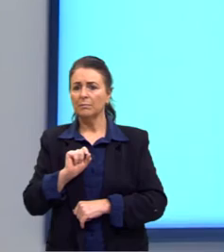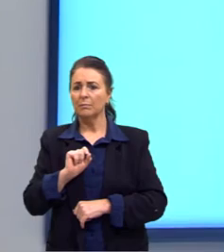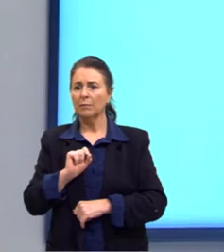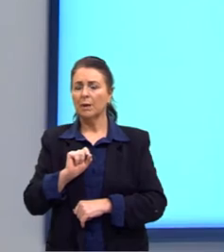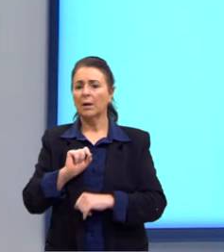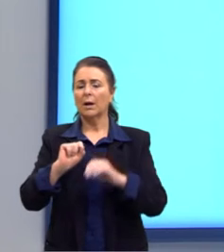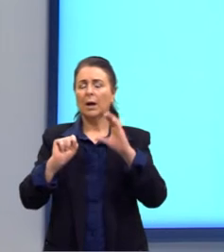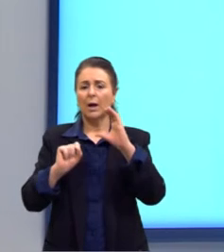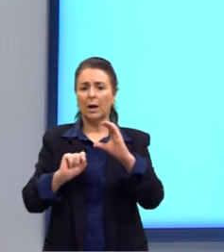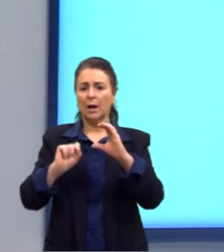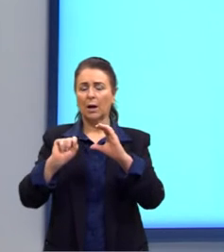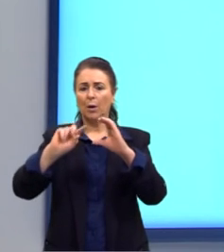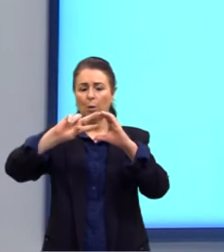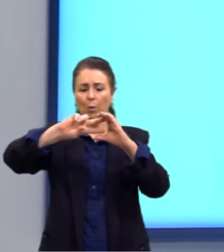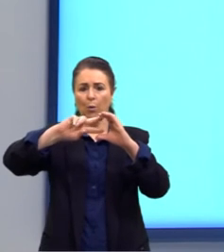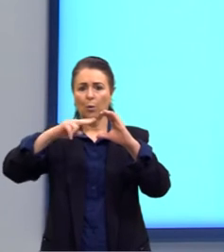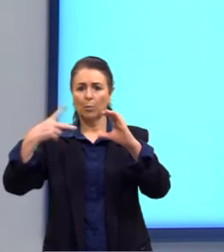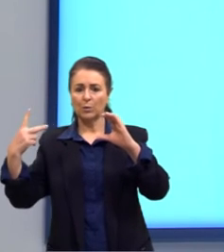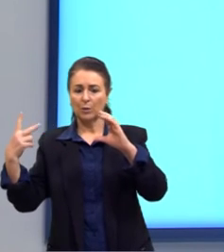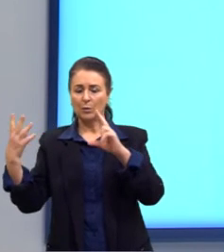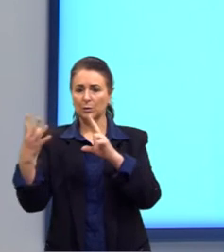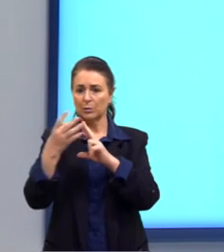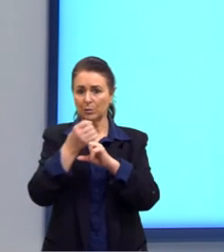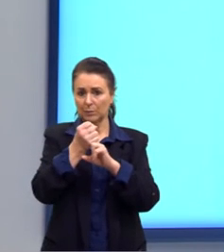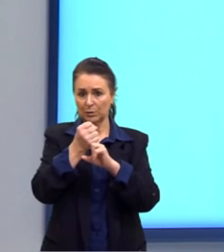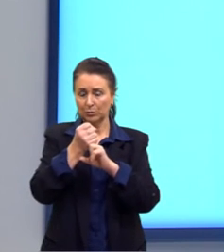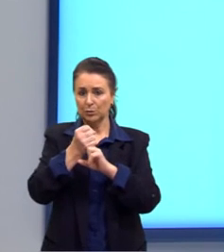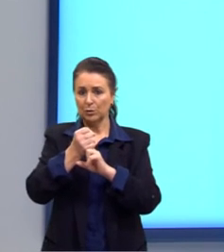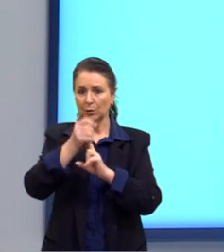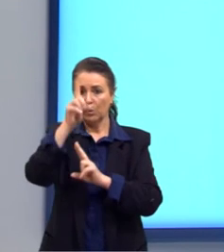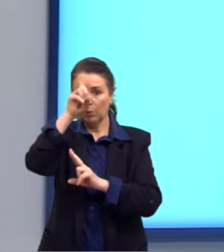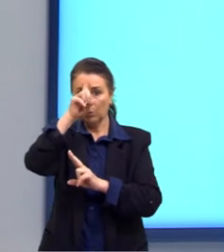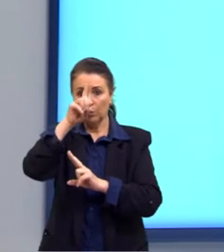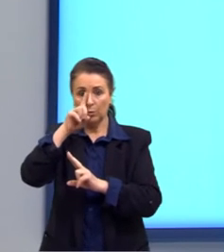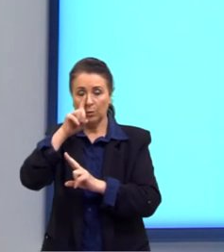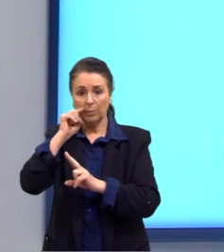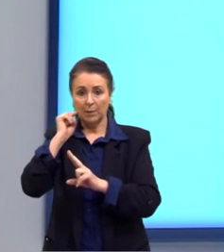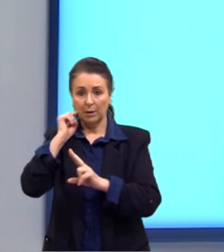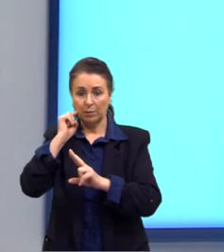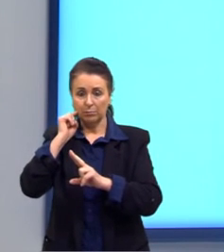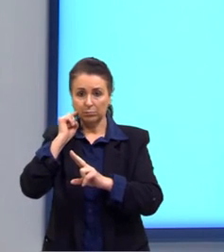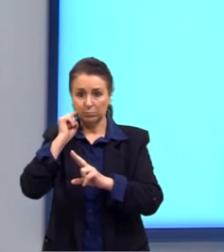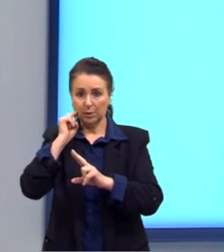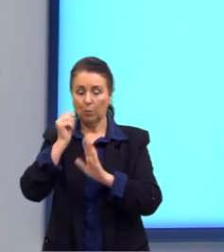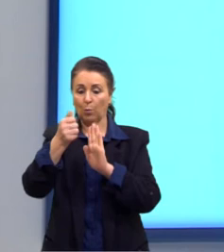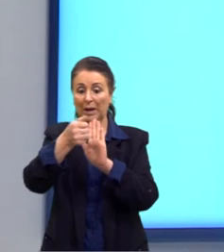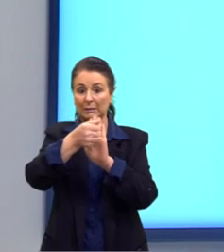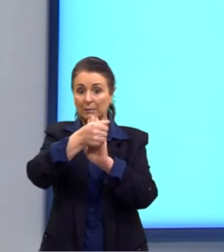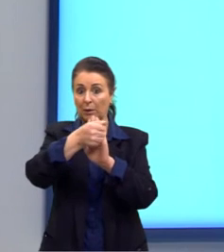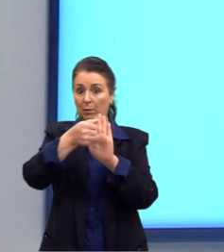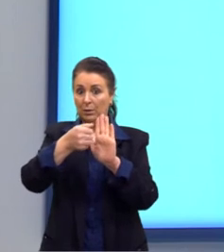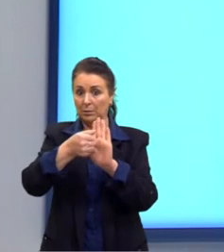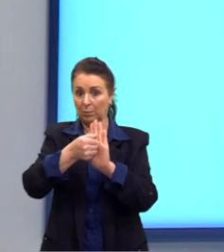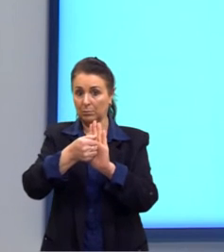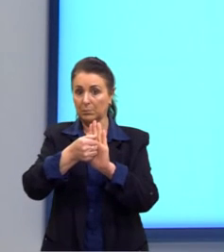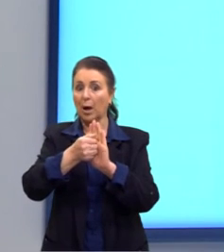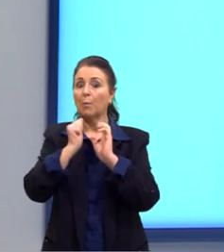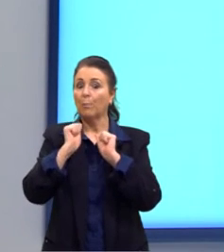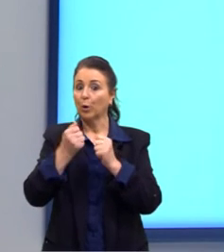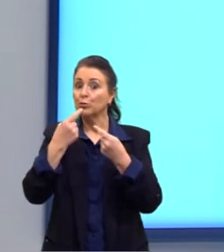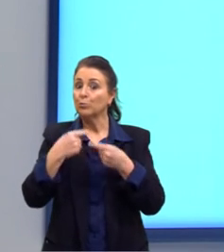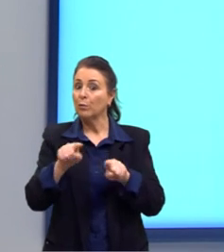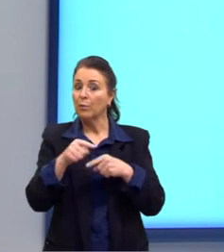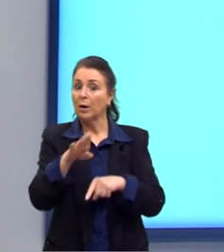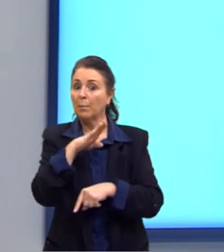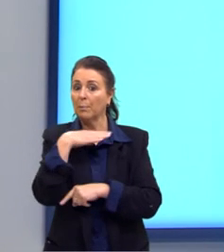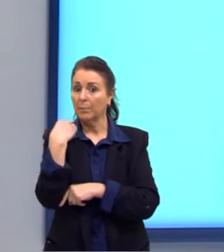homozigoze não é dominante que a pelagem amarela o azão azão é legal né isso é importante que a questão nos deu